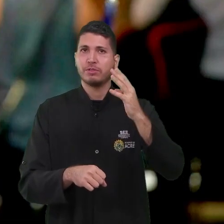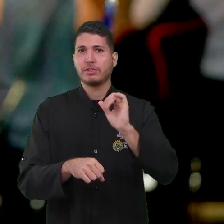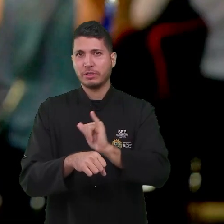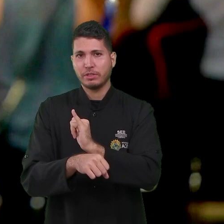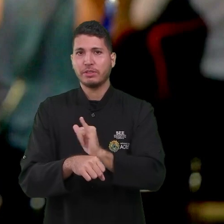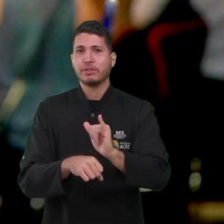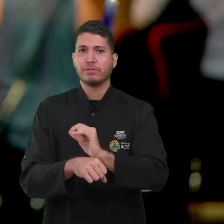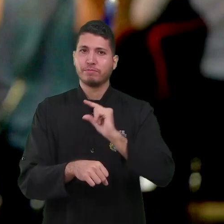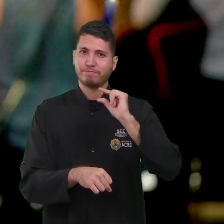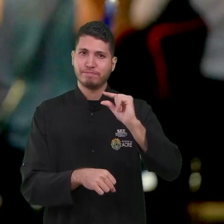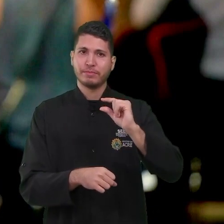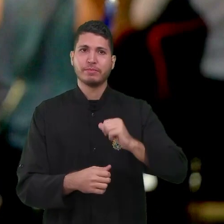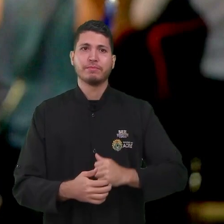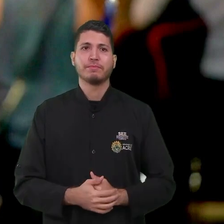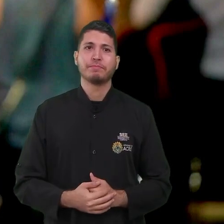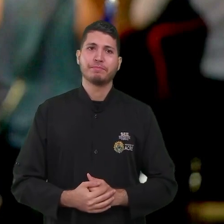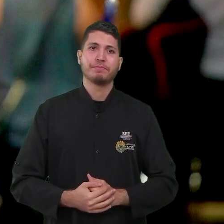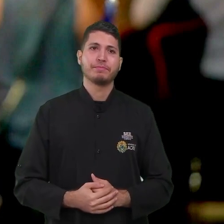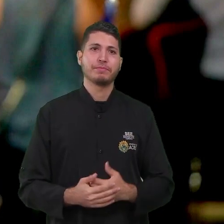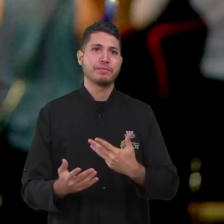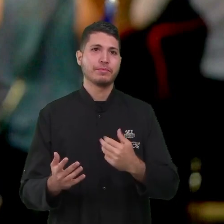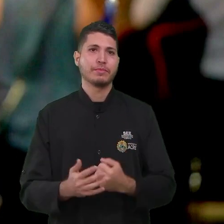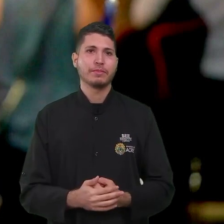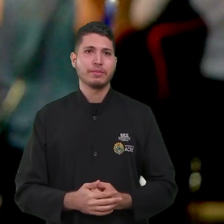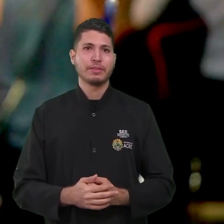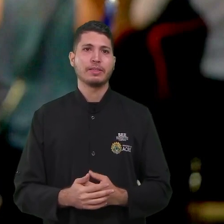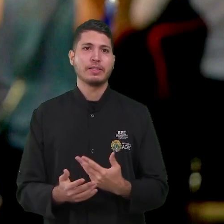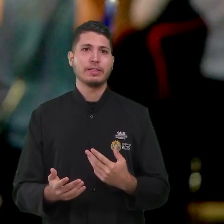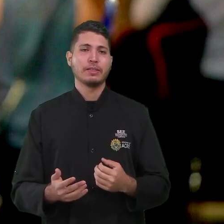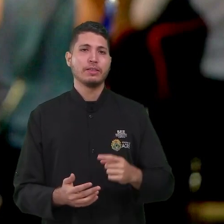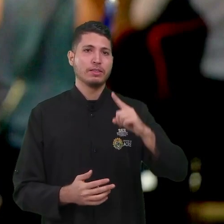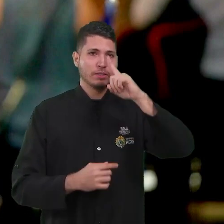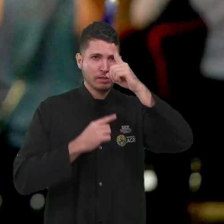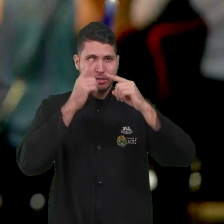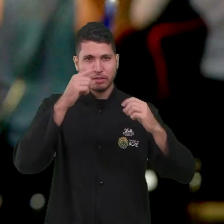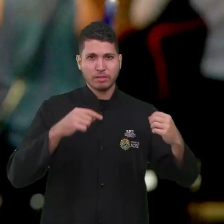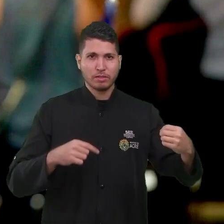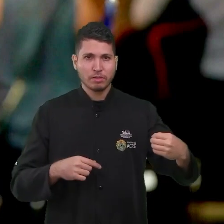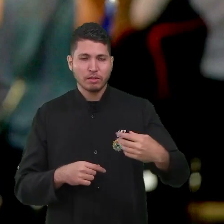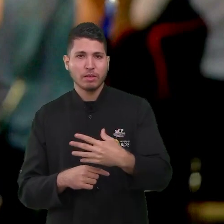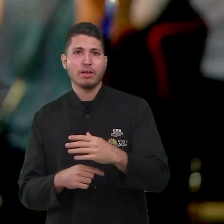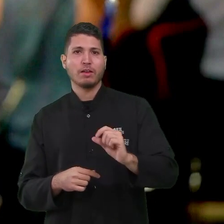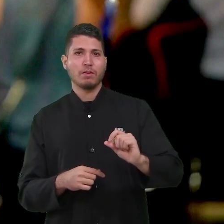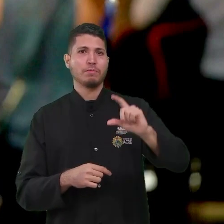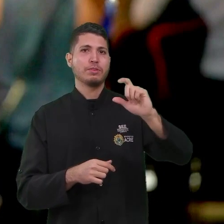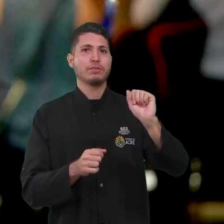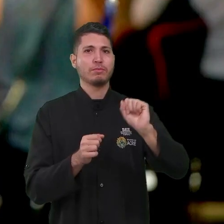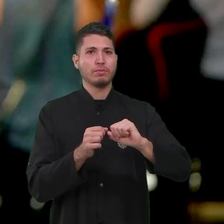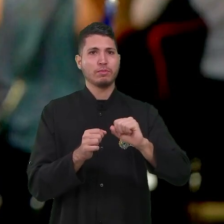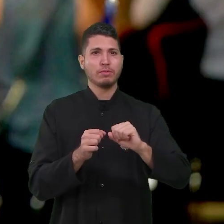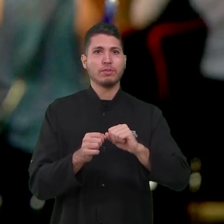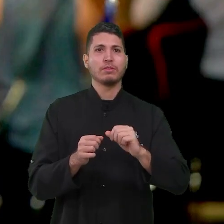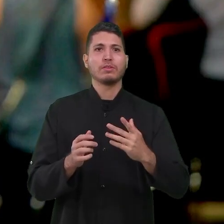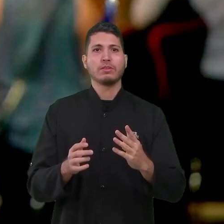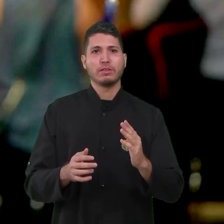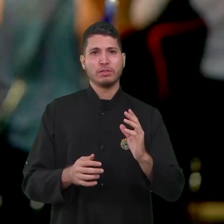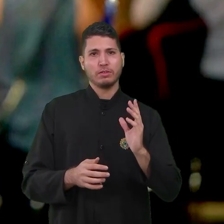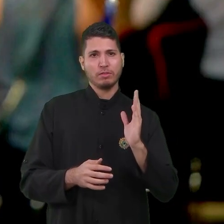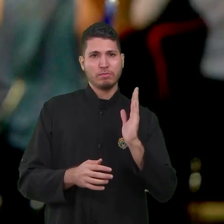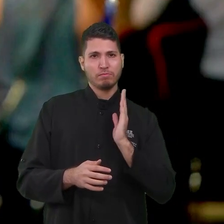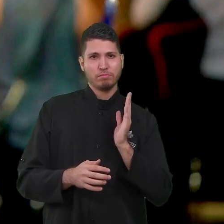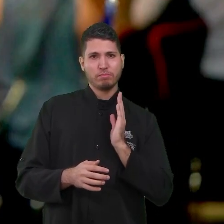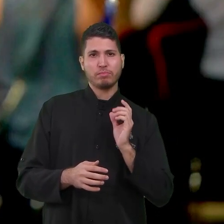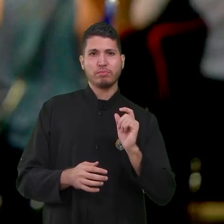As inovações, elas aumentam a produtividade e a riqueza, mas concentram renda nas regiões que as